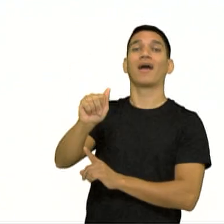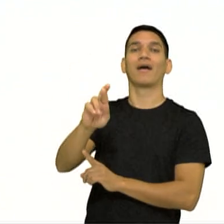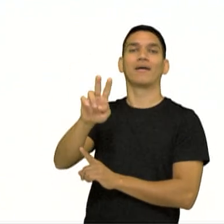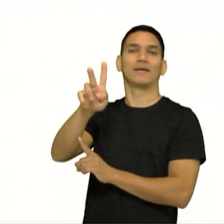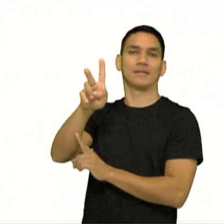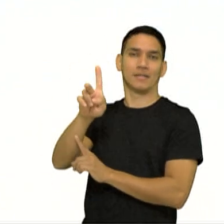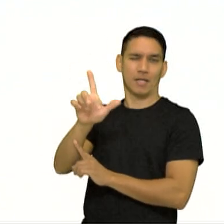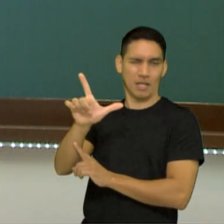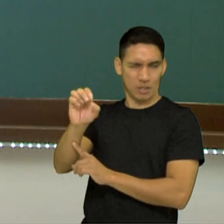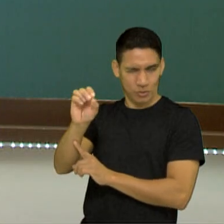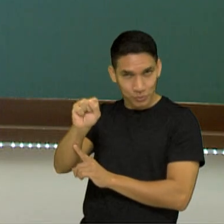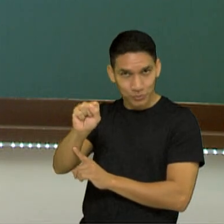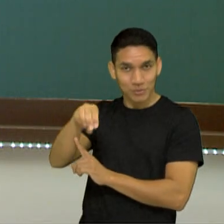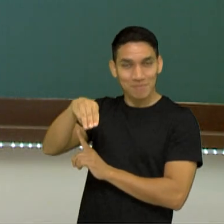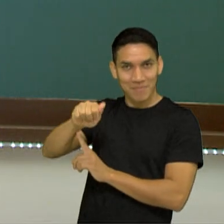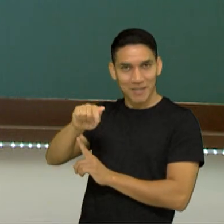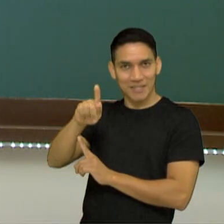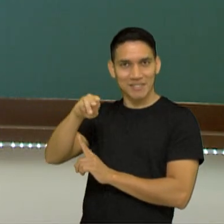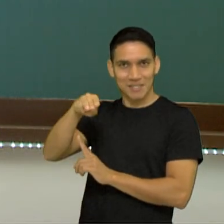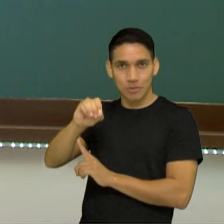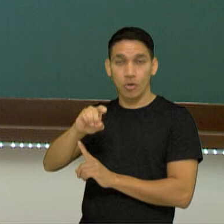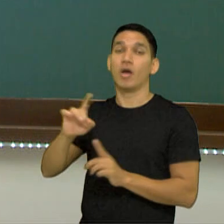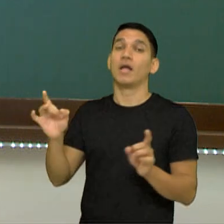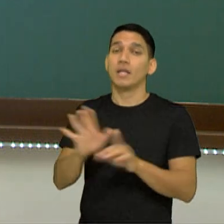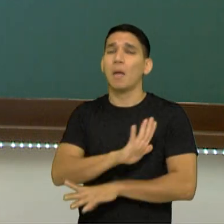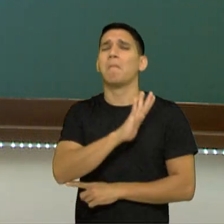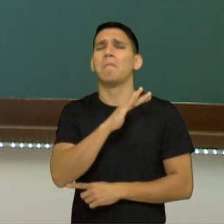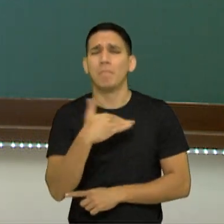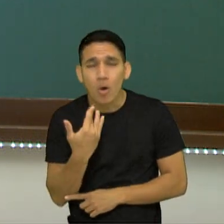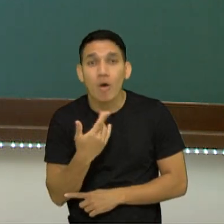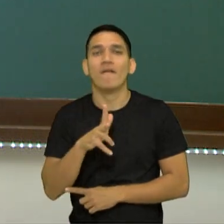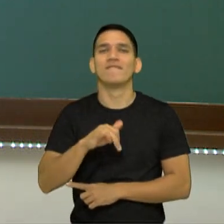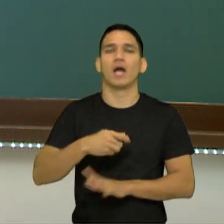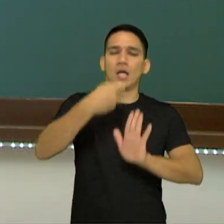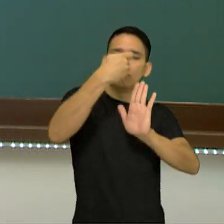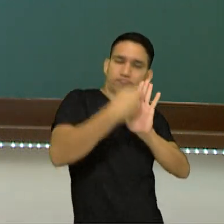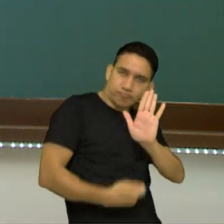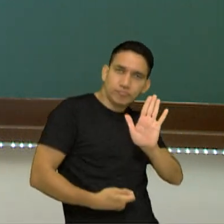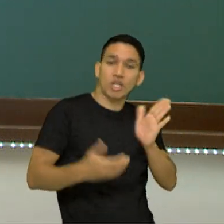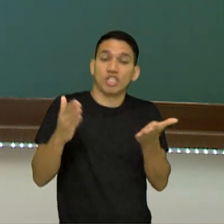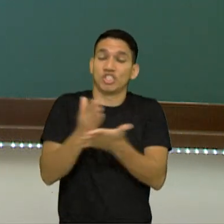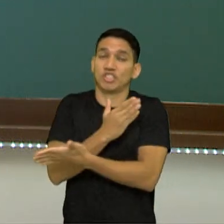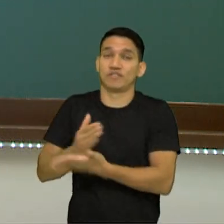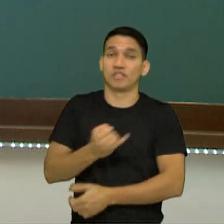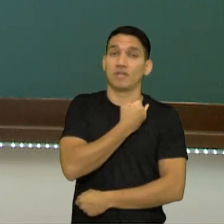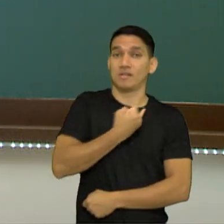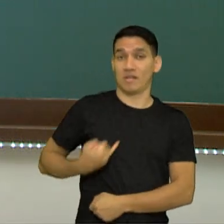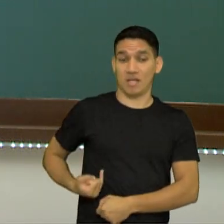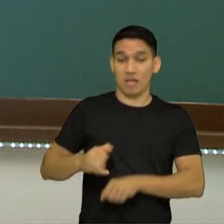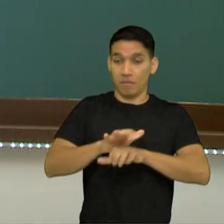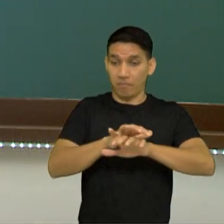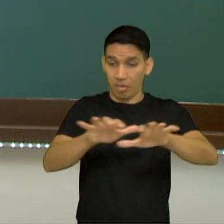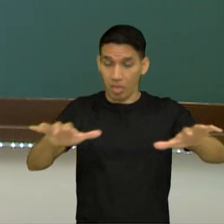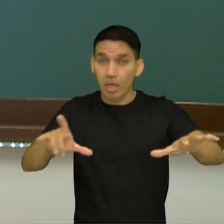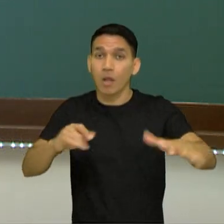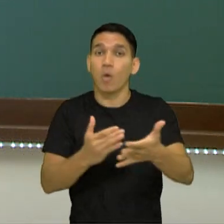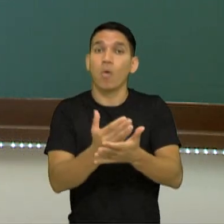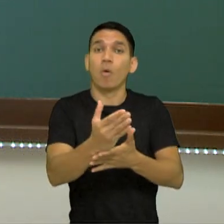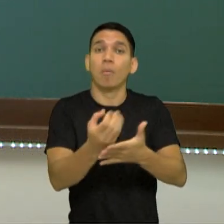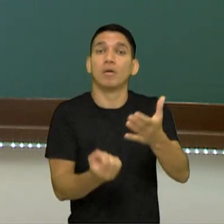morte do Carlos Magno, teve a divisão do Império pelo Tratado de Verdun e acentuou-se o processo de feudalização